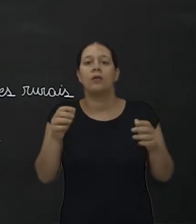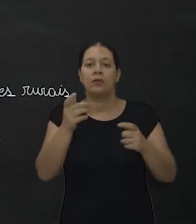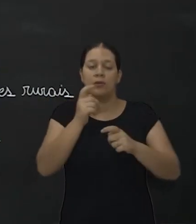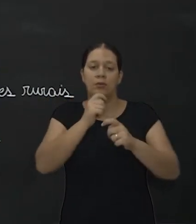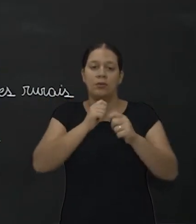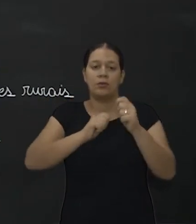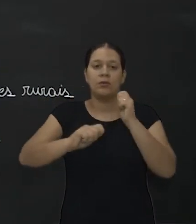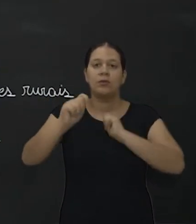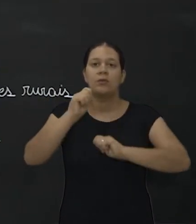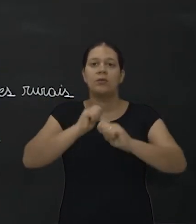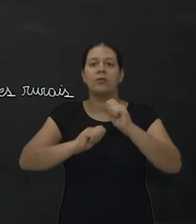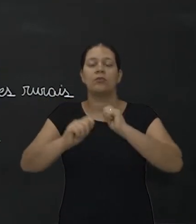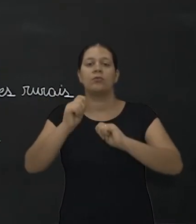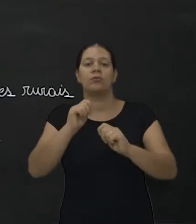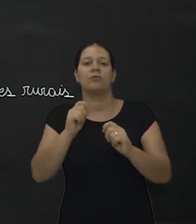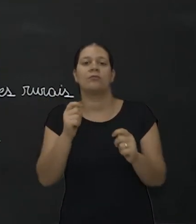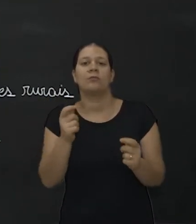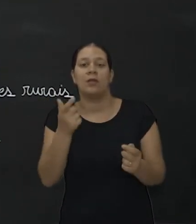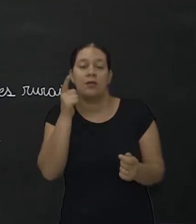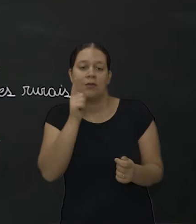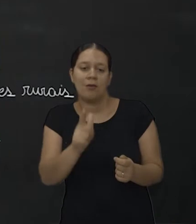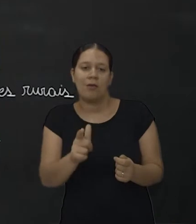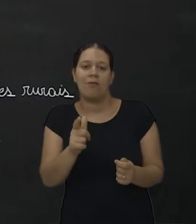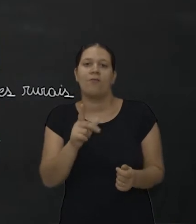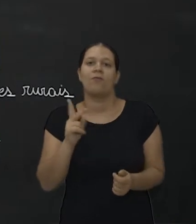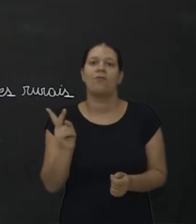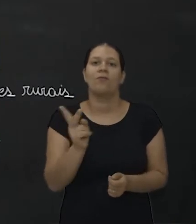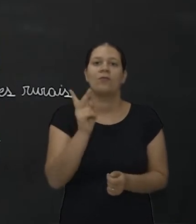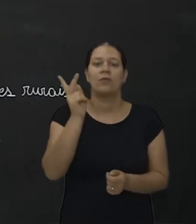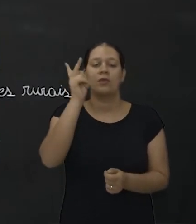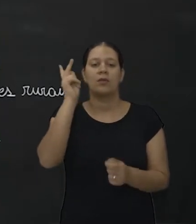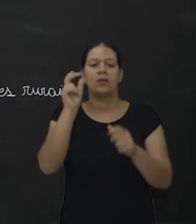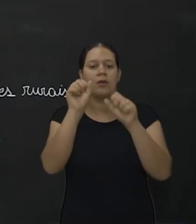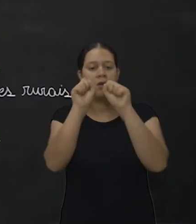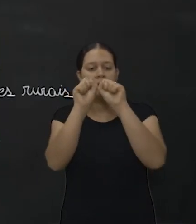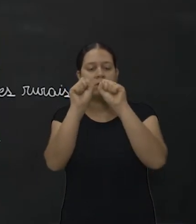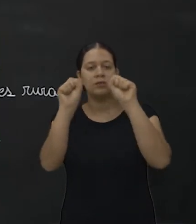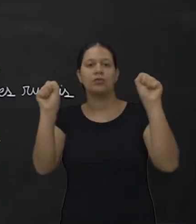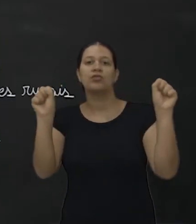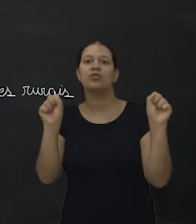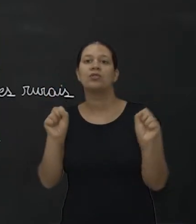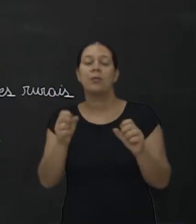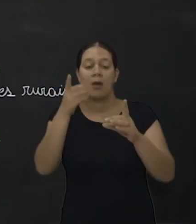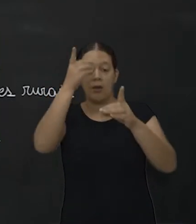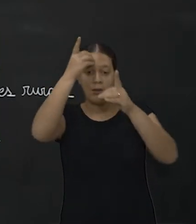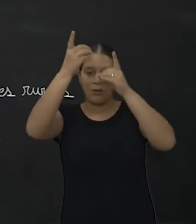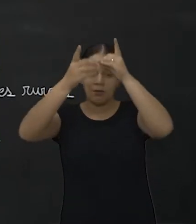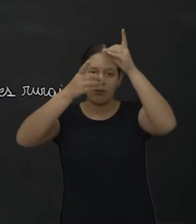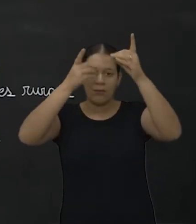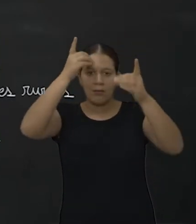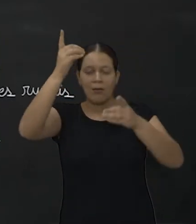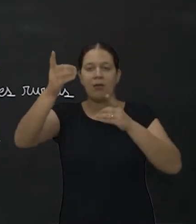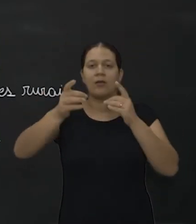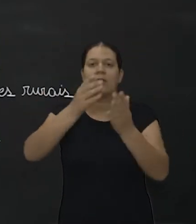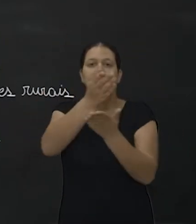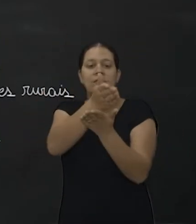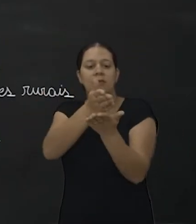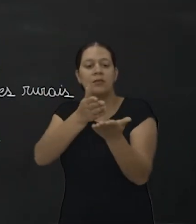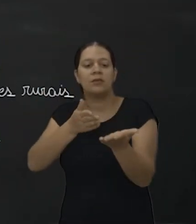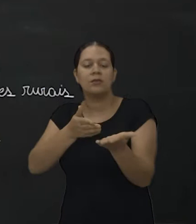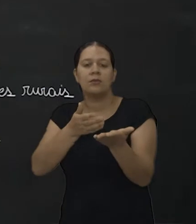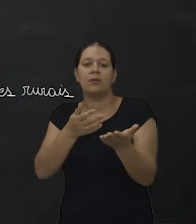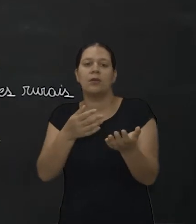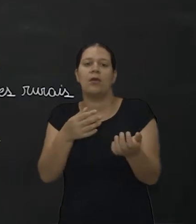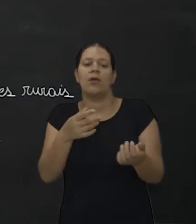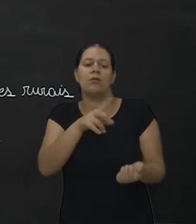eles poderiam tirar lucros. Essa era a ideia do sistema de capitanias hereditárias, que se você prestar atenção, é uma espécie de